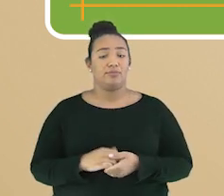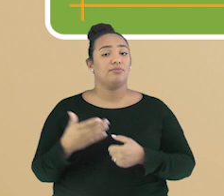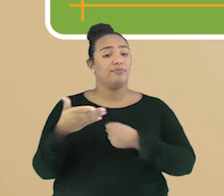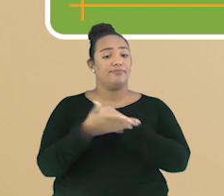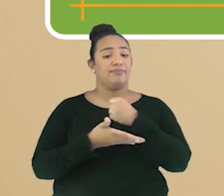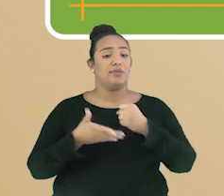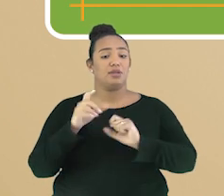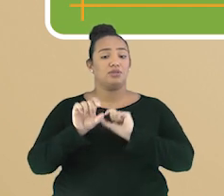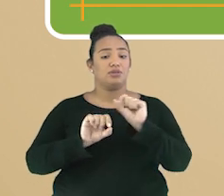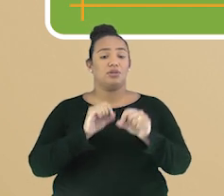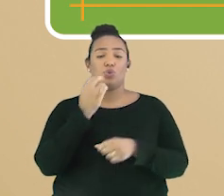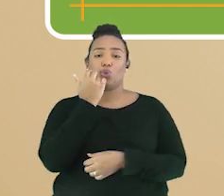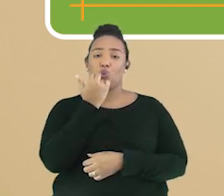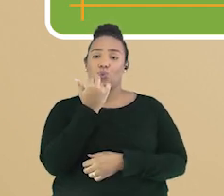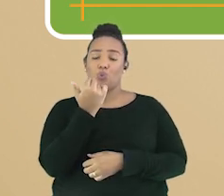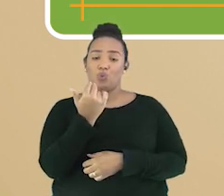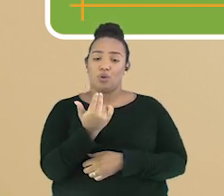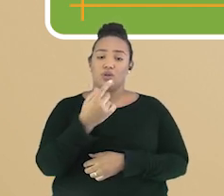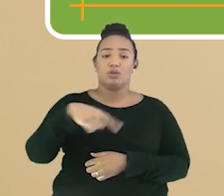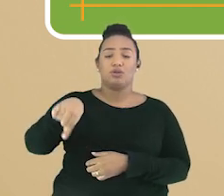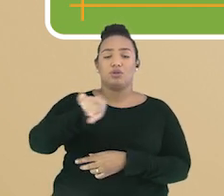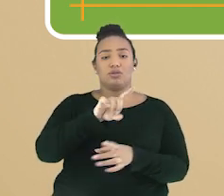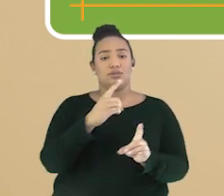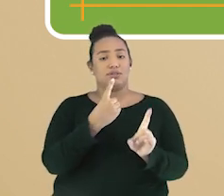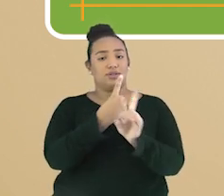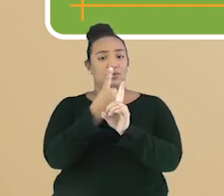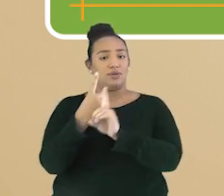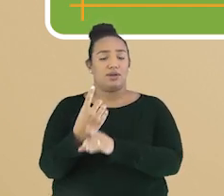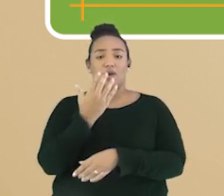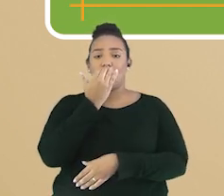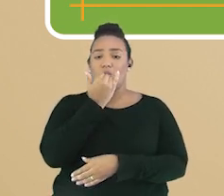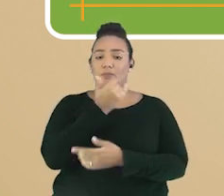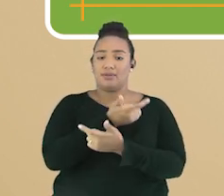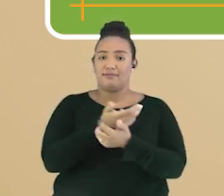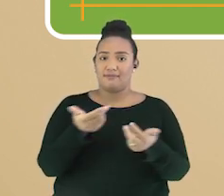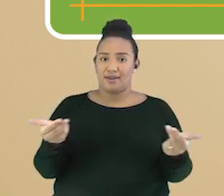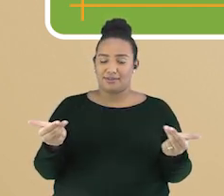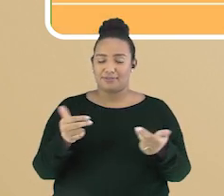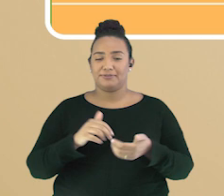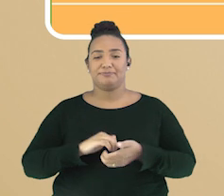nos nutrientes que encontramos em diversos alimentos.